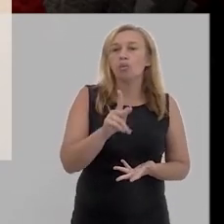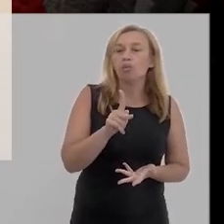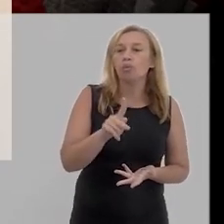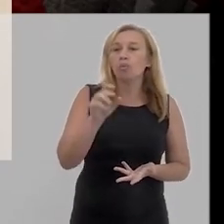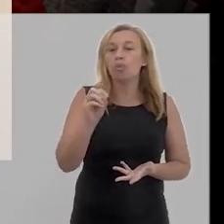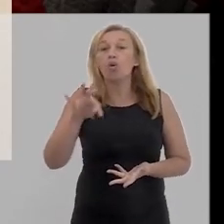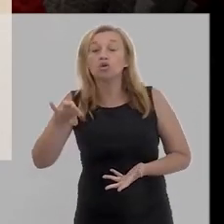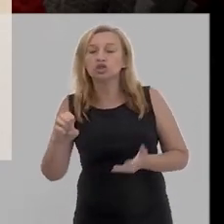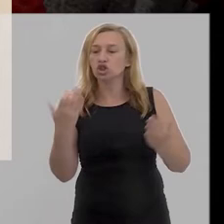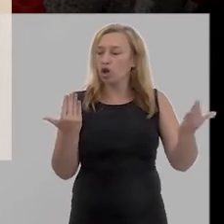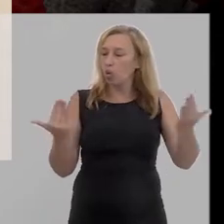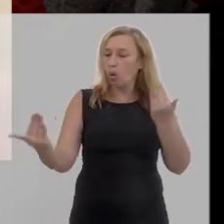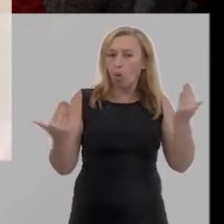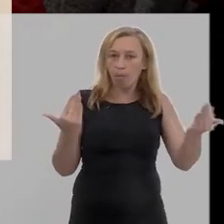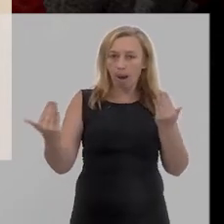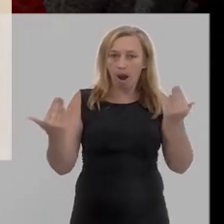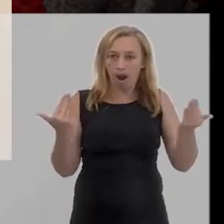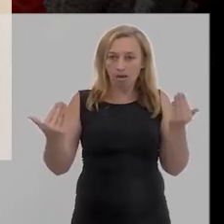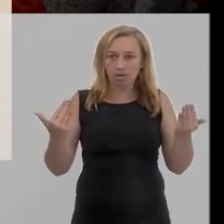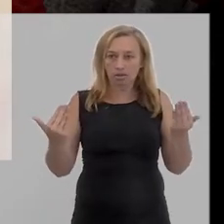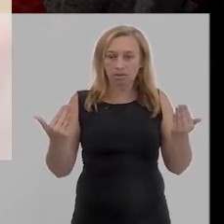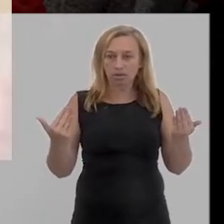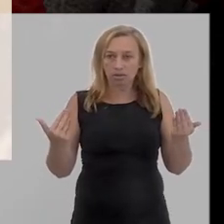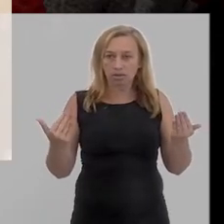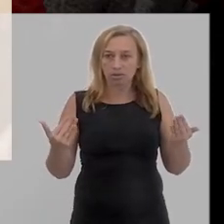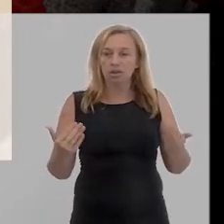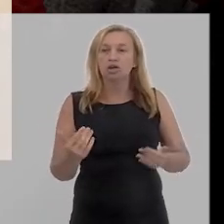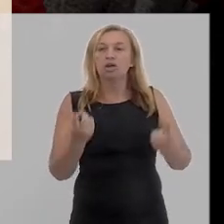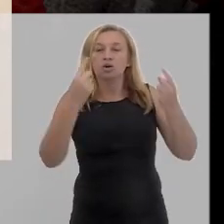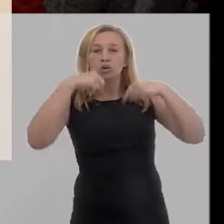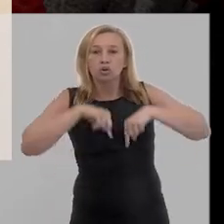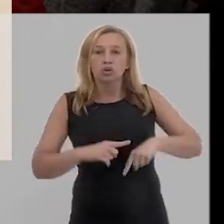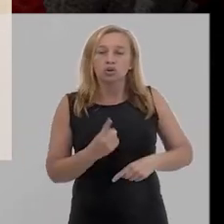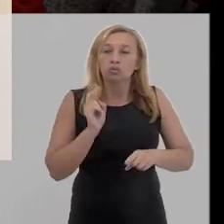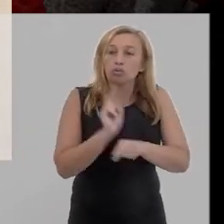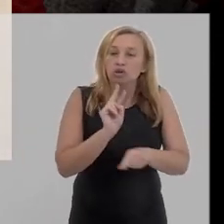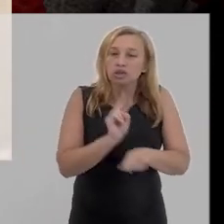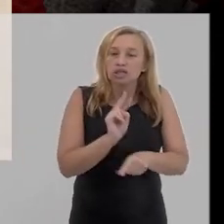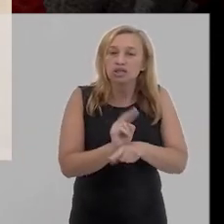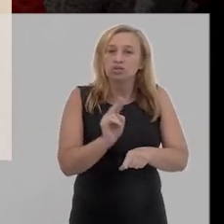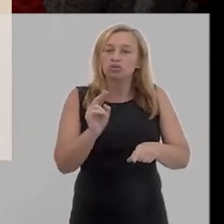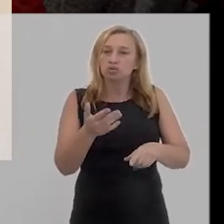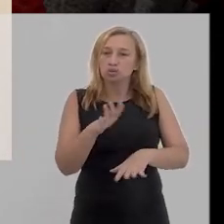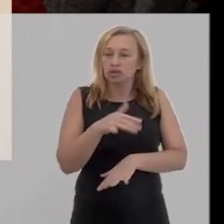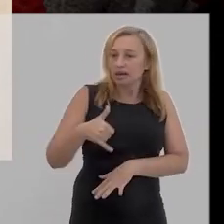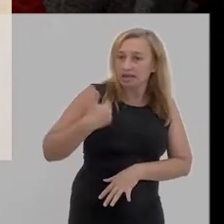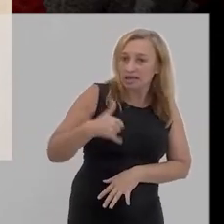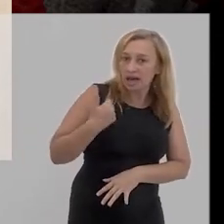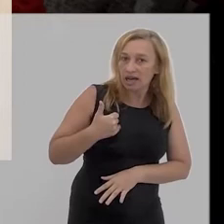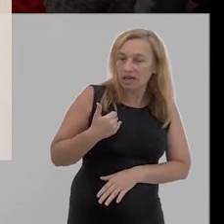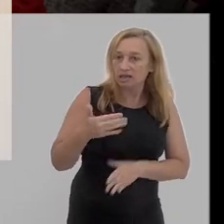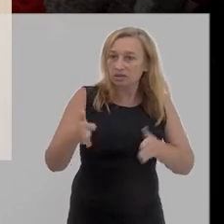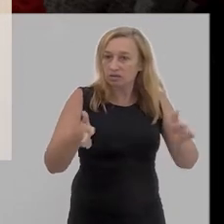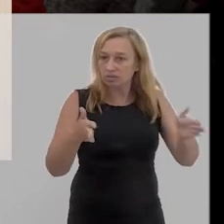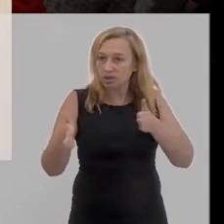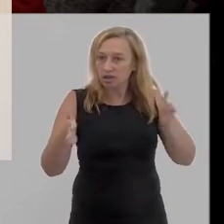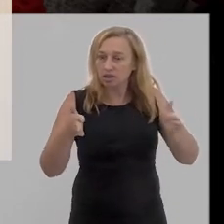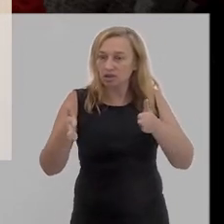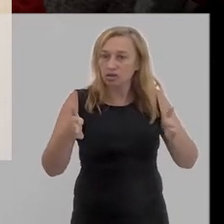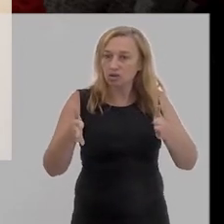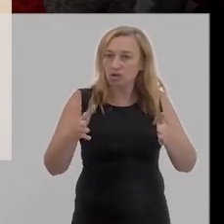ponte. Compara imunogenicidade, quanto de anticorpo que gerou naquela faixa etária, comparativamente